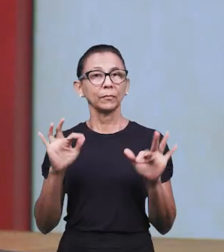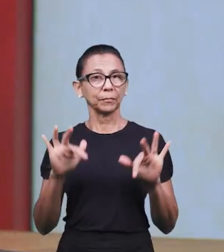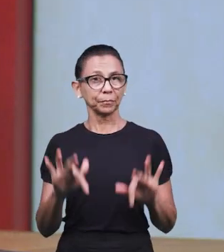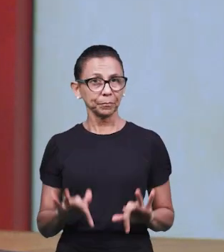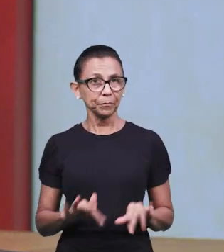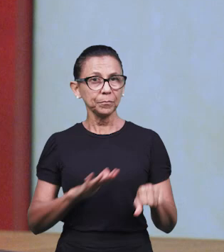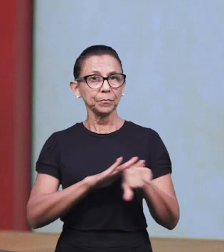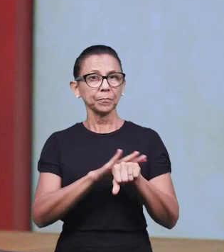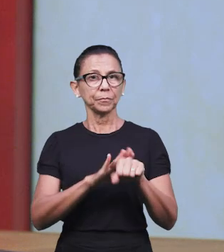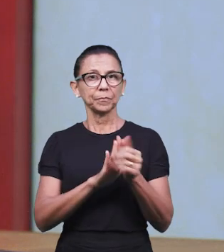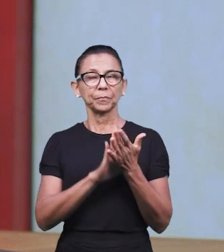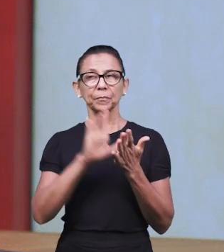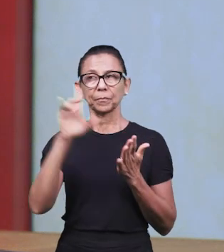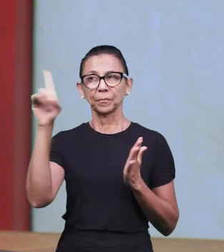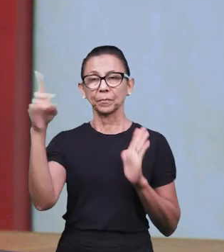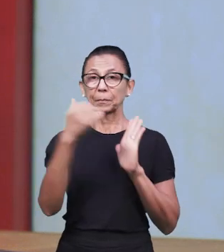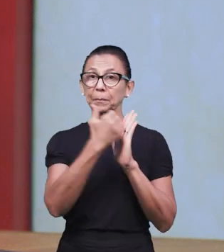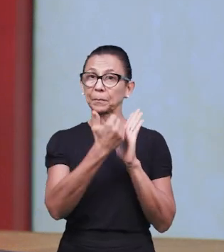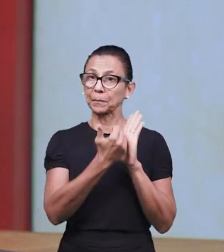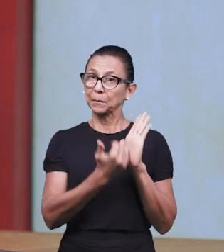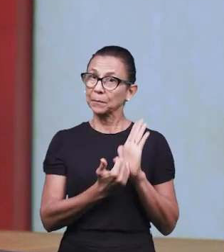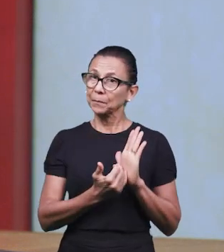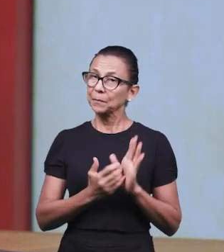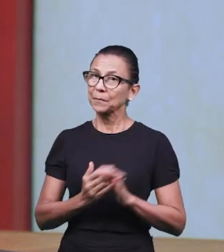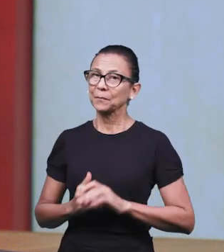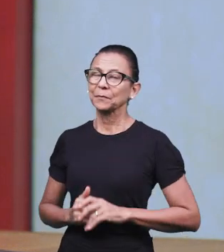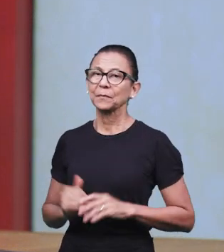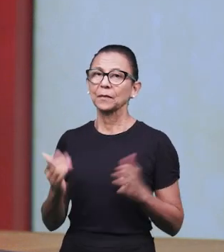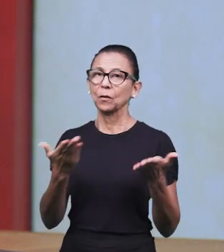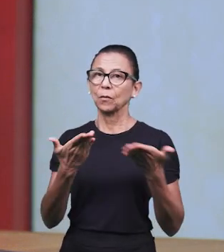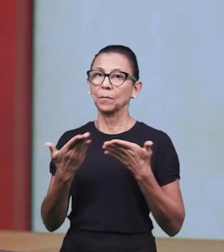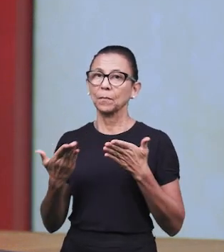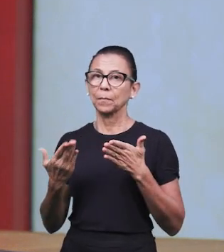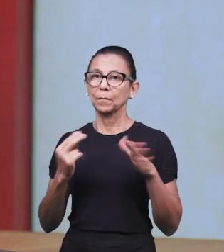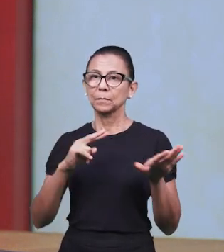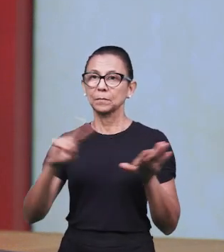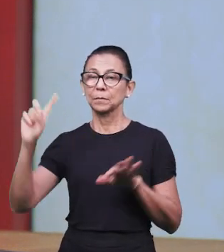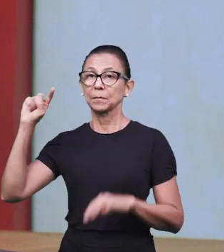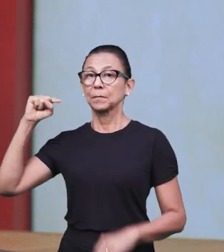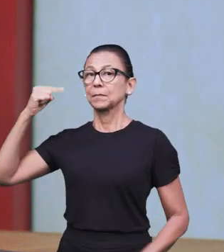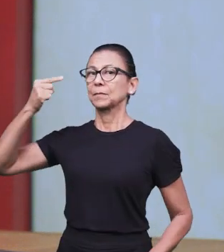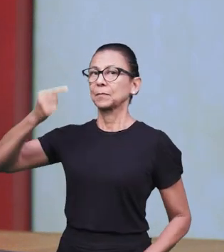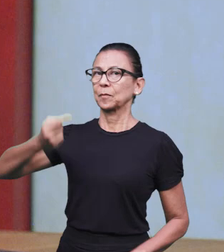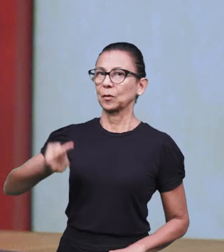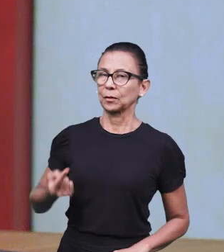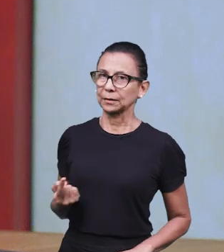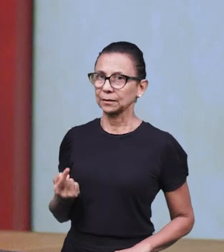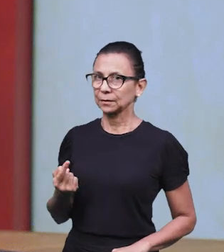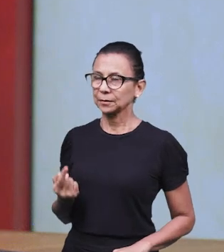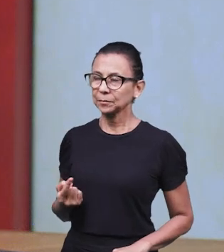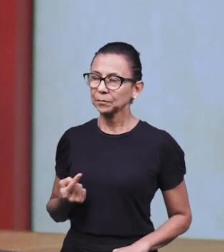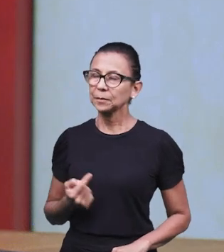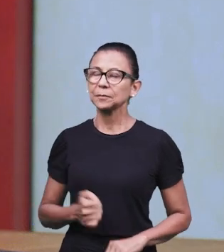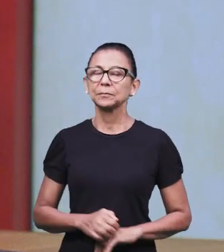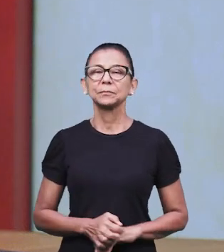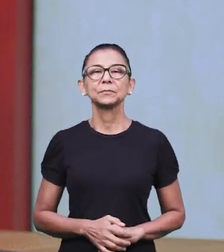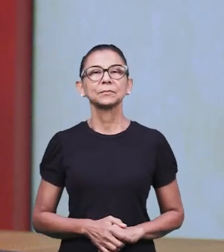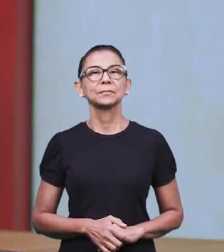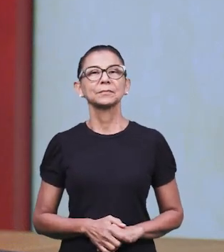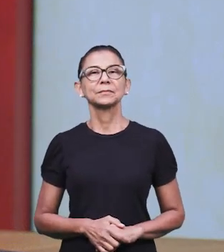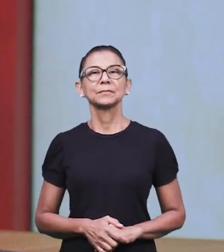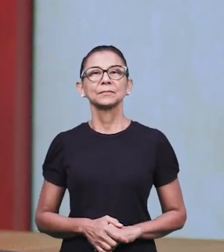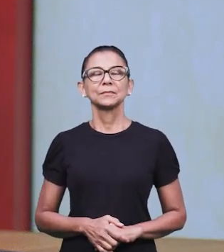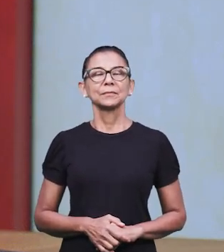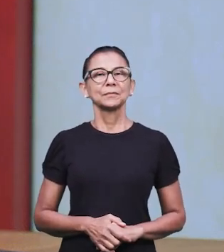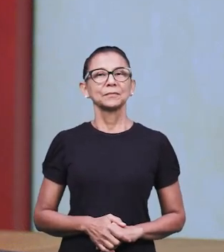então ao final de mais uma edição do programa Conversas Bíblicas. Já fica o convite para você estar conosco na próxima semana. Como fizemos na semana